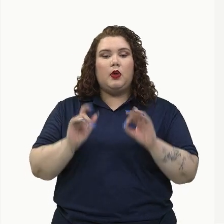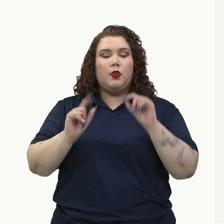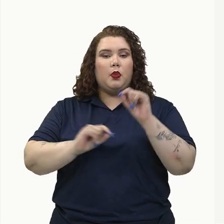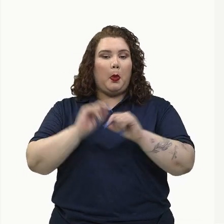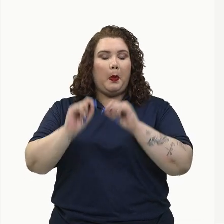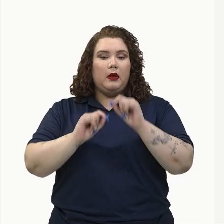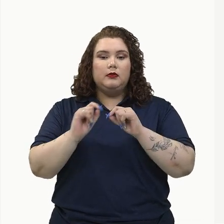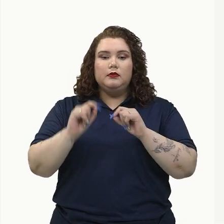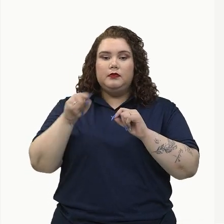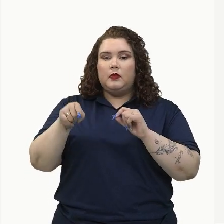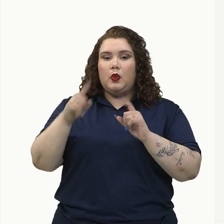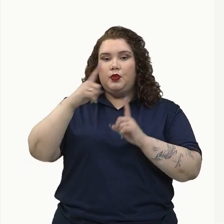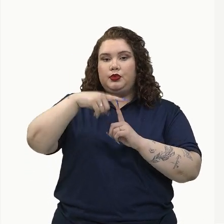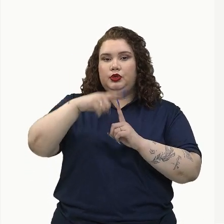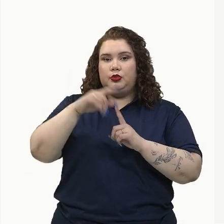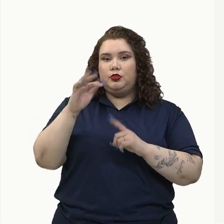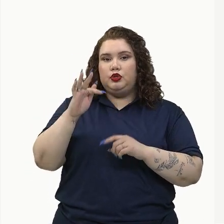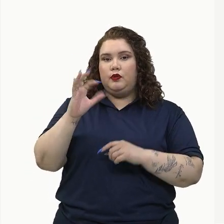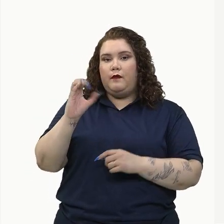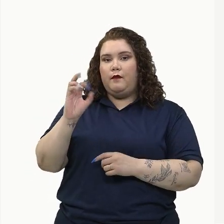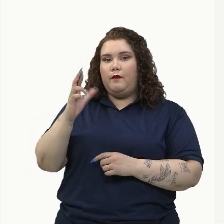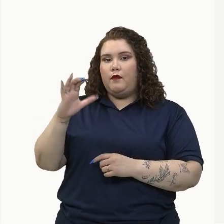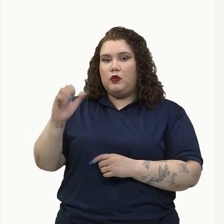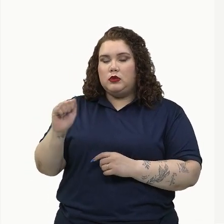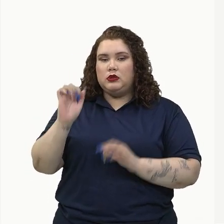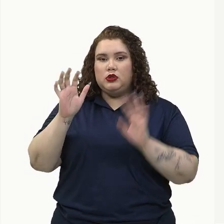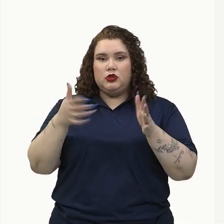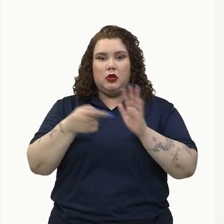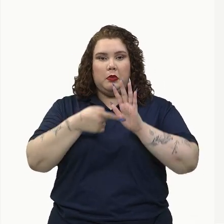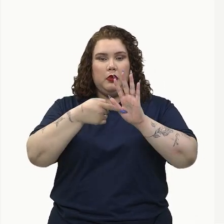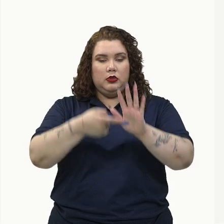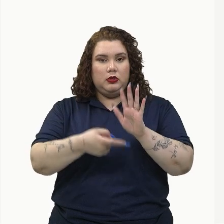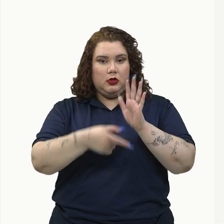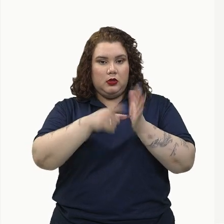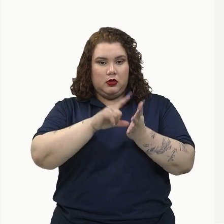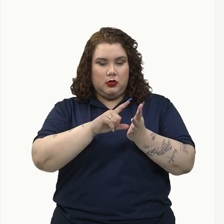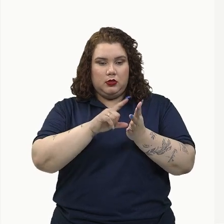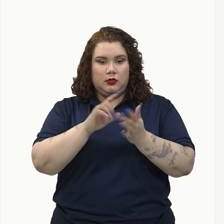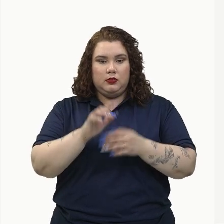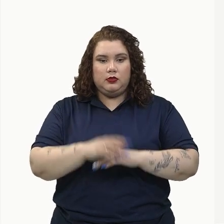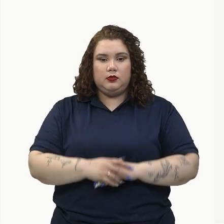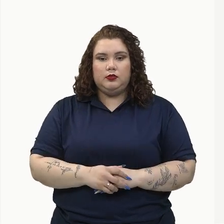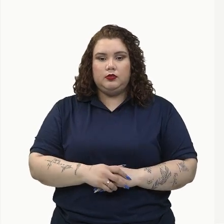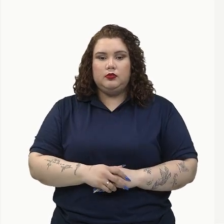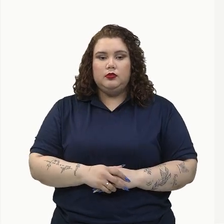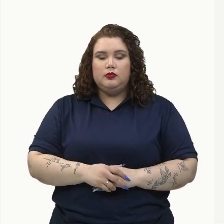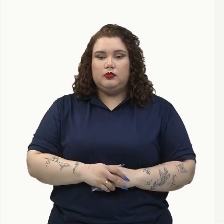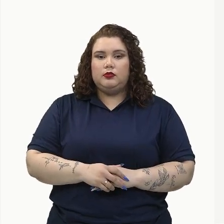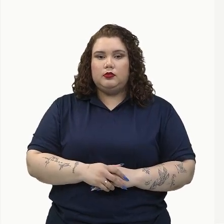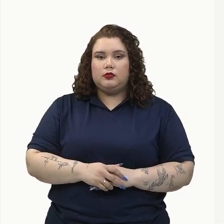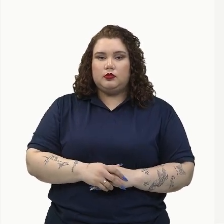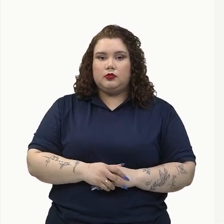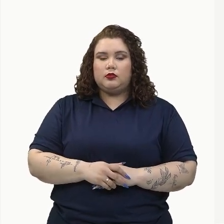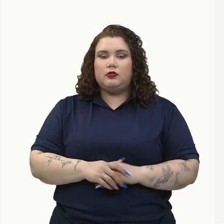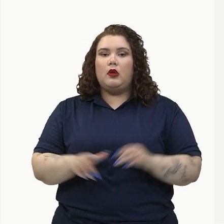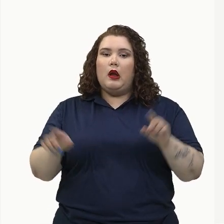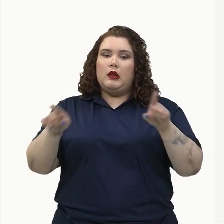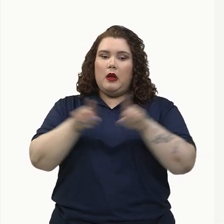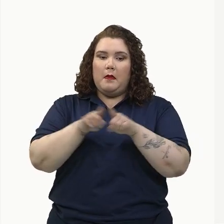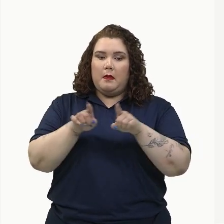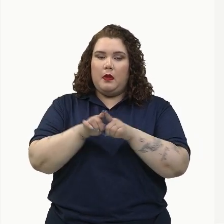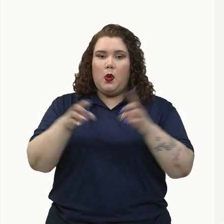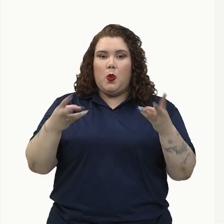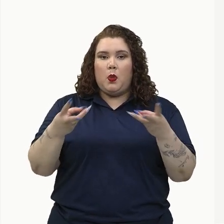força contra-eletromotriz, tá? Do nosso receptor, que é